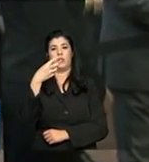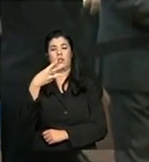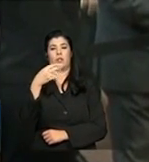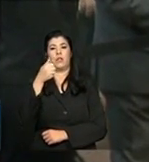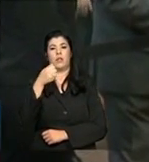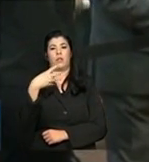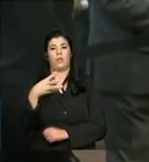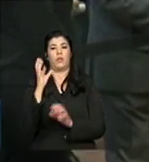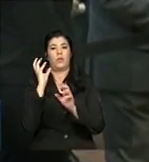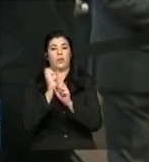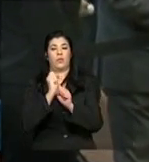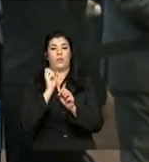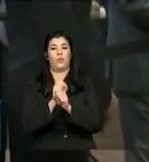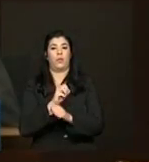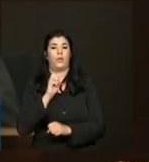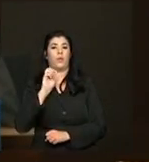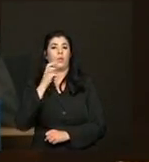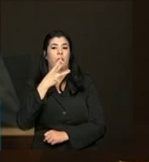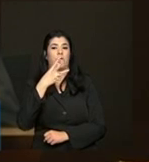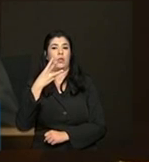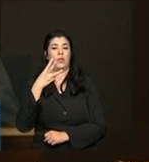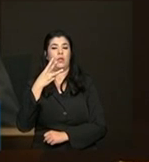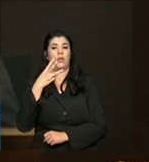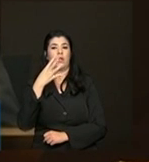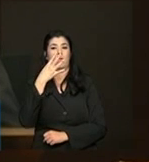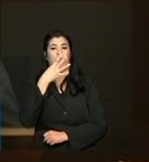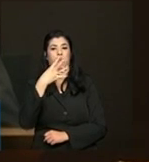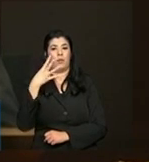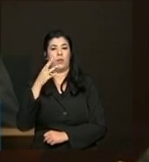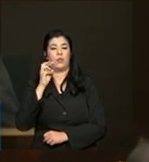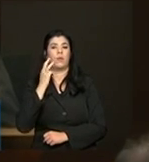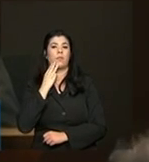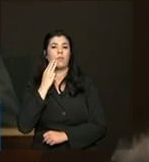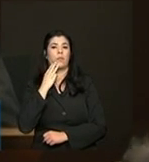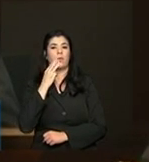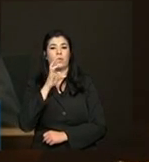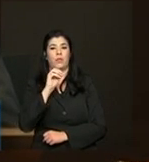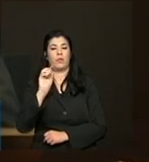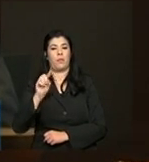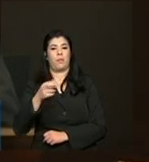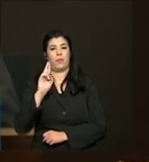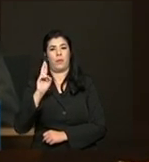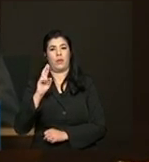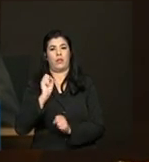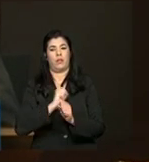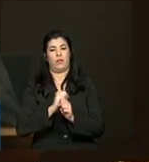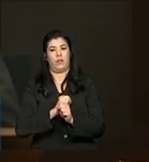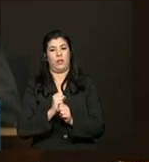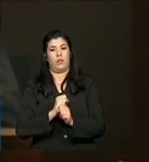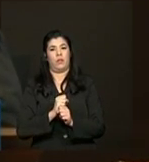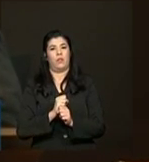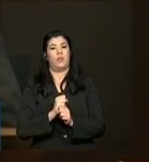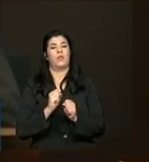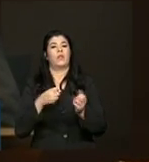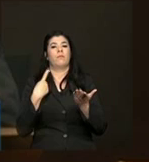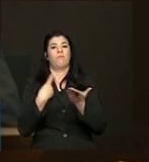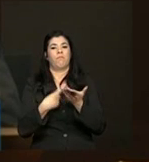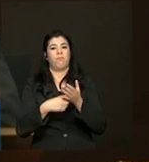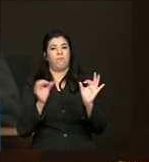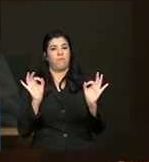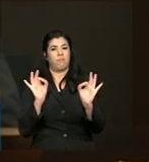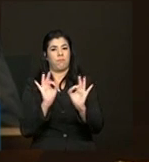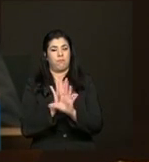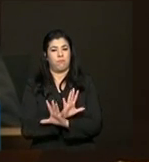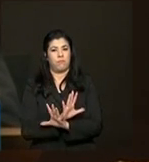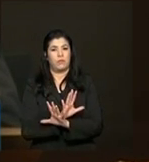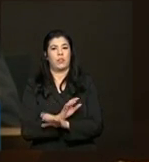com somatório de R$ 344 milhões e 300 mil reais ano, declaro fechada a proposta para o lote A